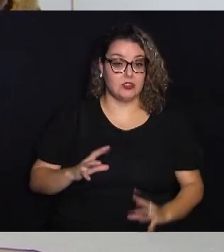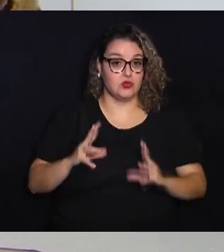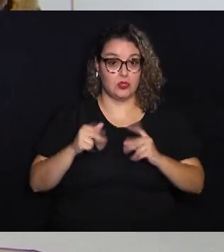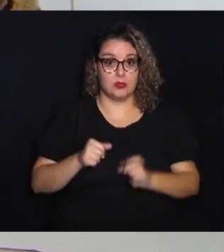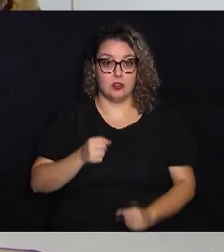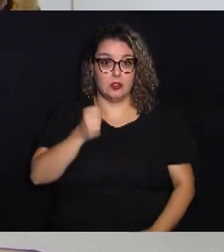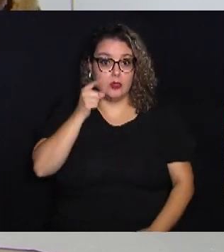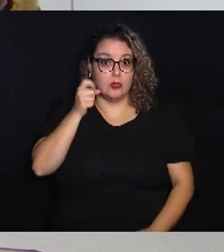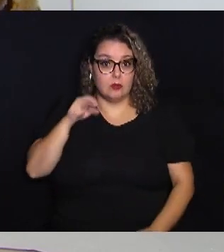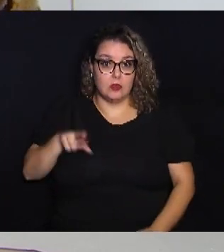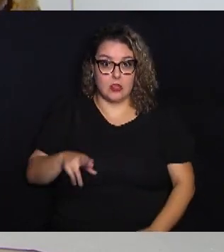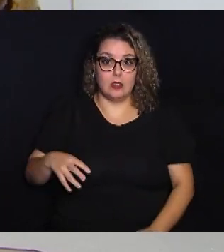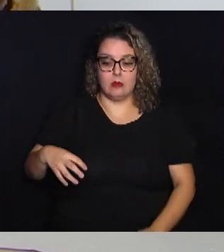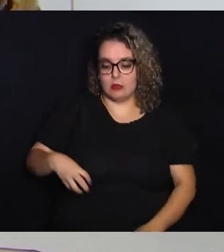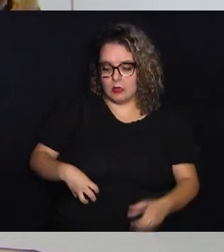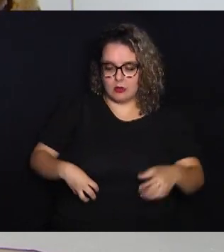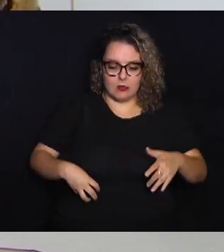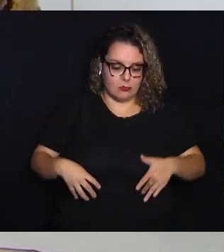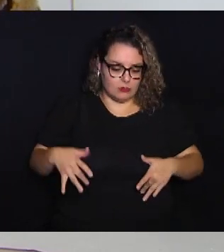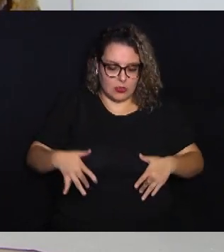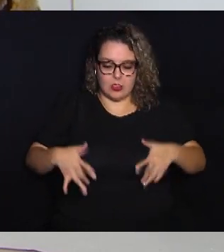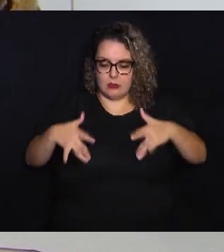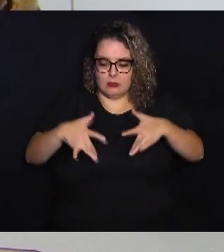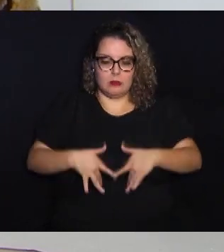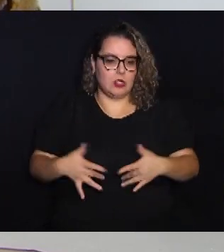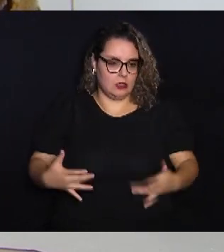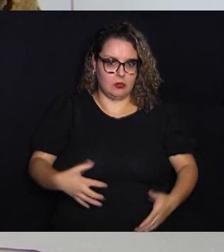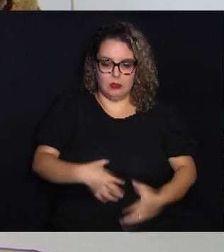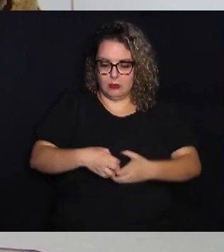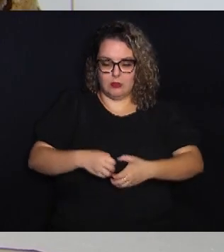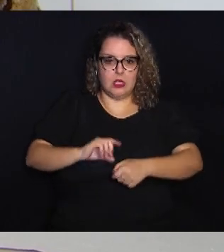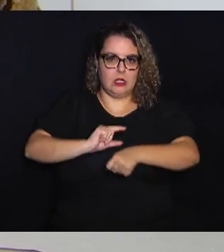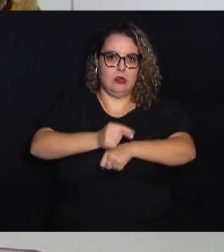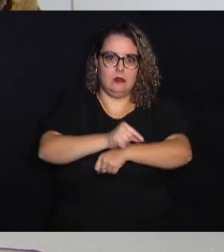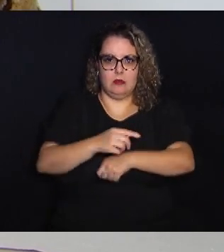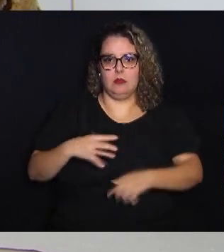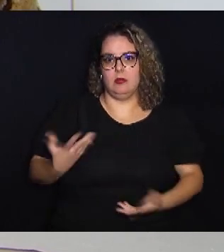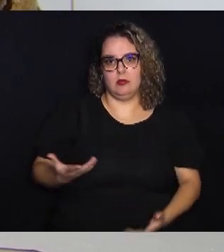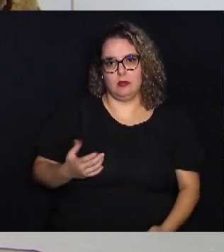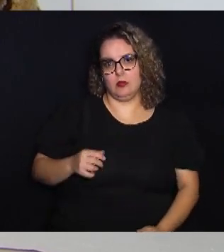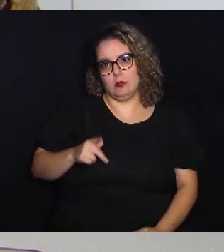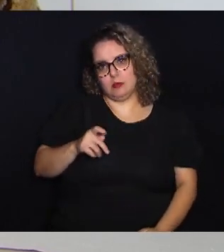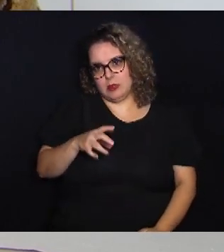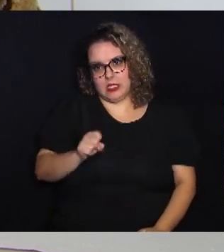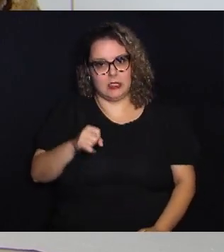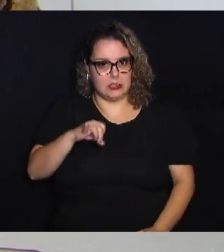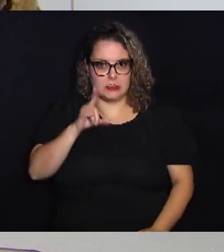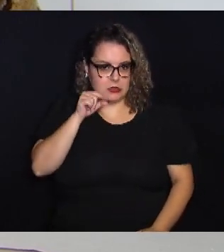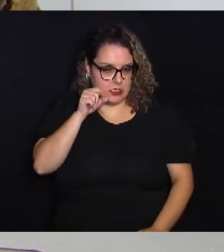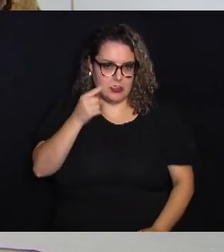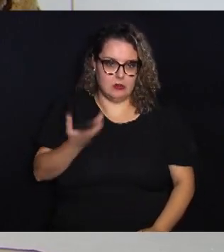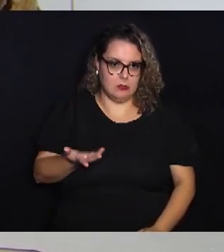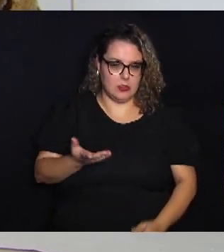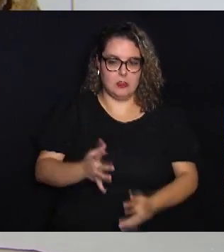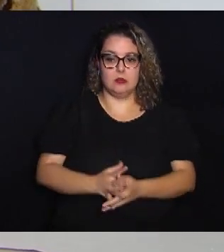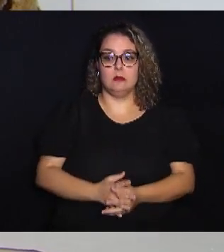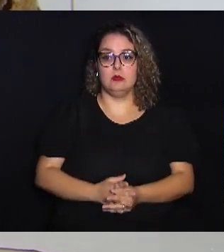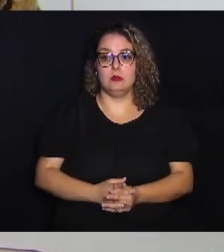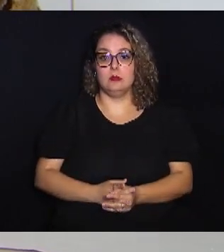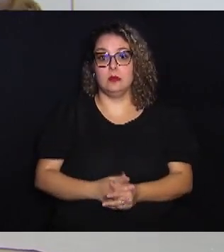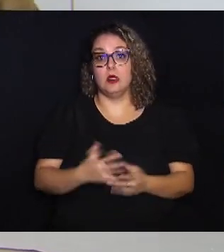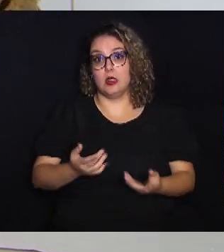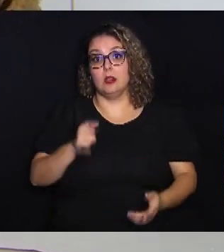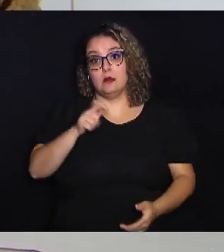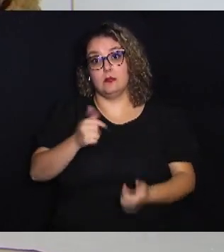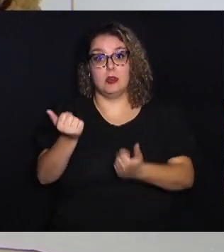Então tá comendo o ratinho, que tem baço, rim, fígado, intestino, pelo, penas, se for uma ave, enfim.